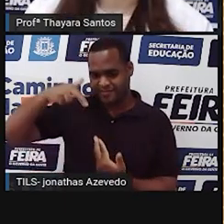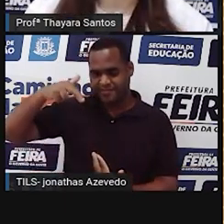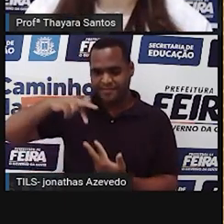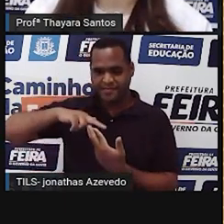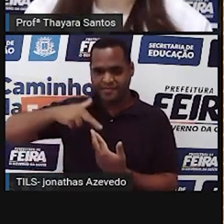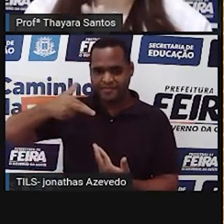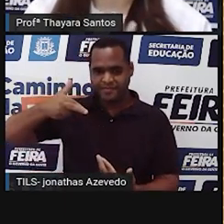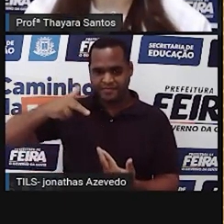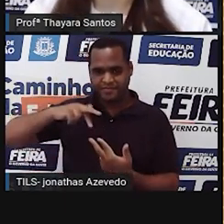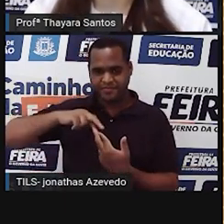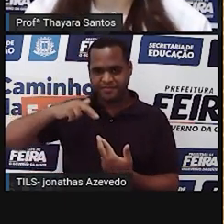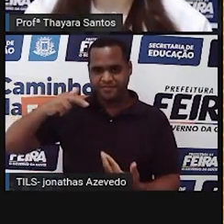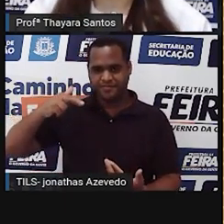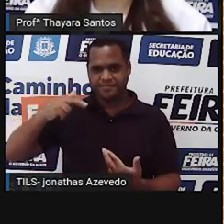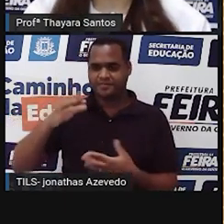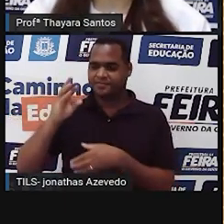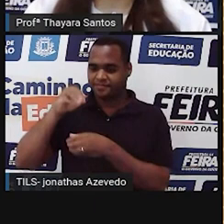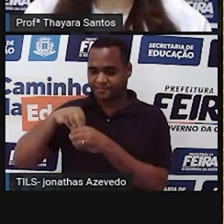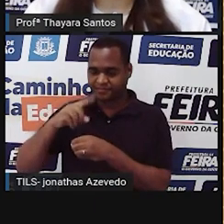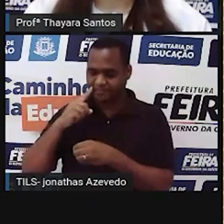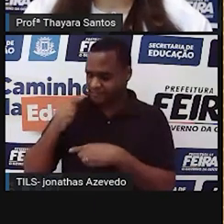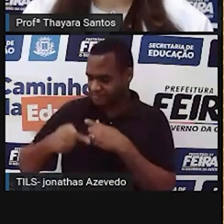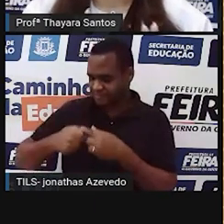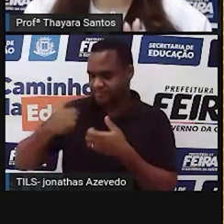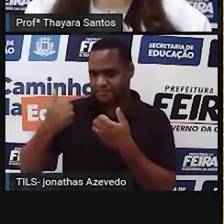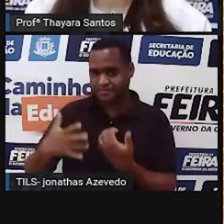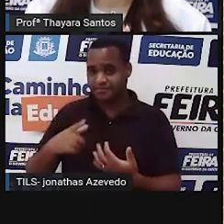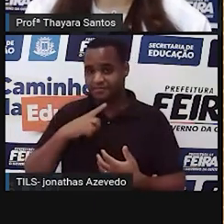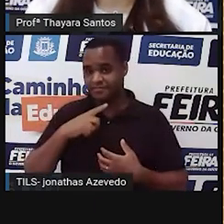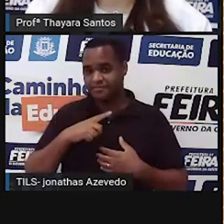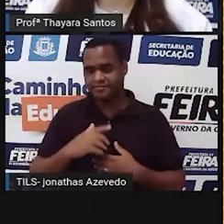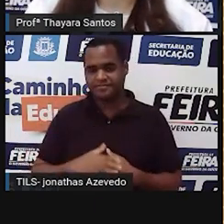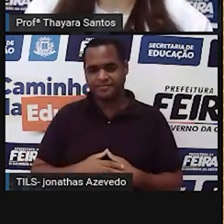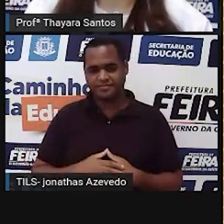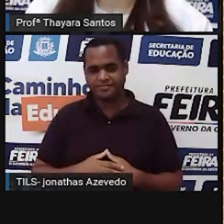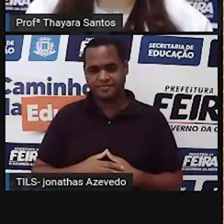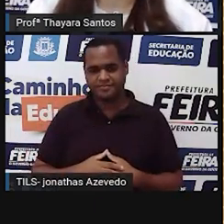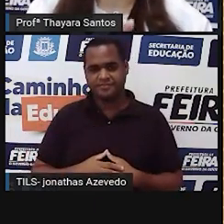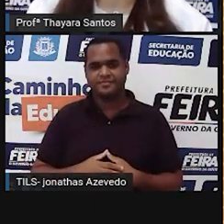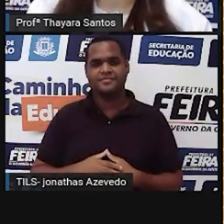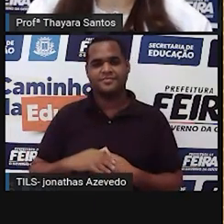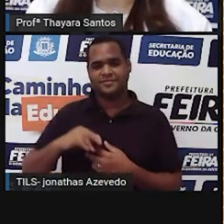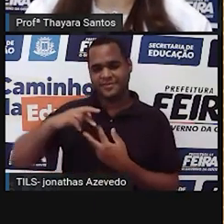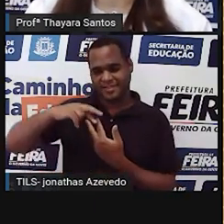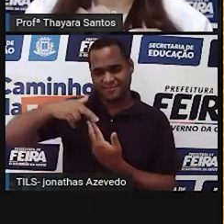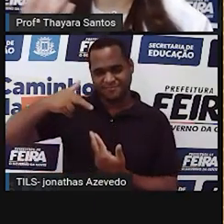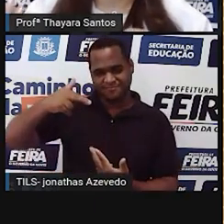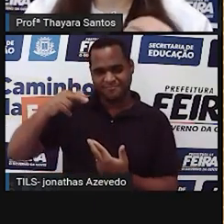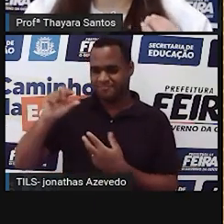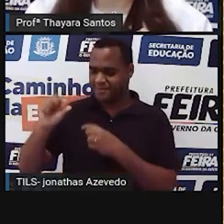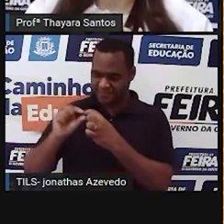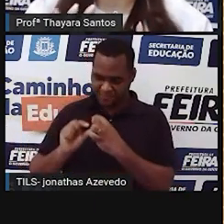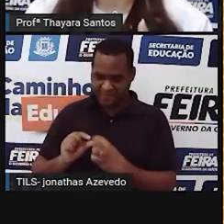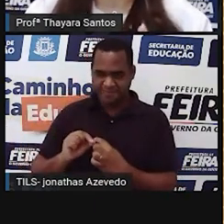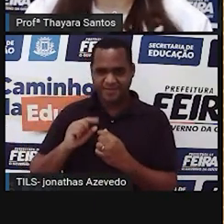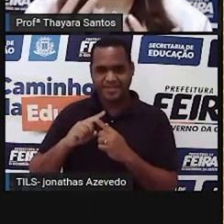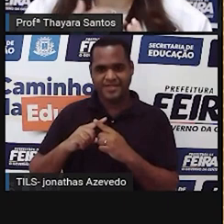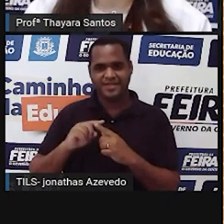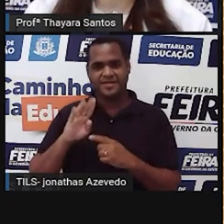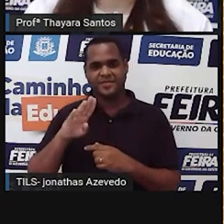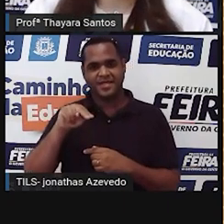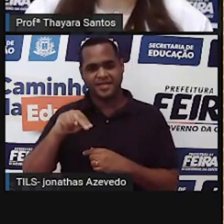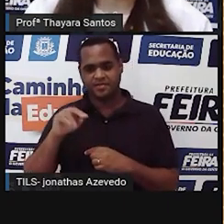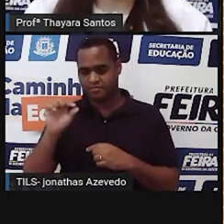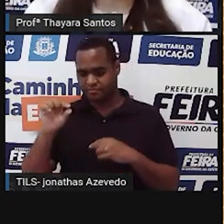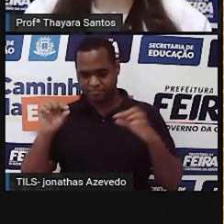fragmento do DNA que vai conter informação genética. A base nitrogenada, a gente diz que são cadeias que vão se combinar